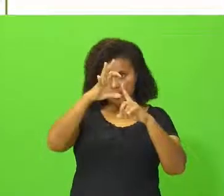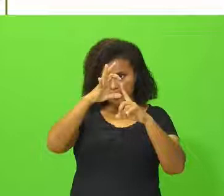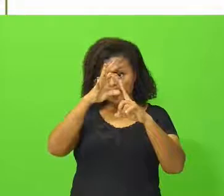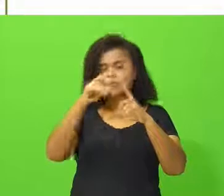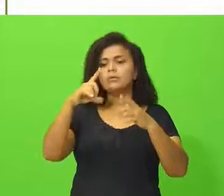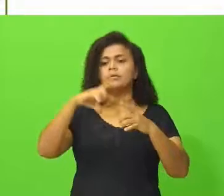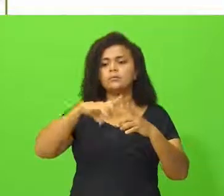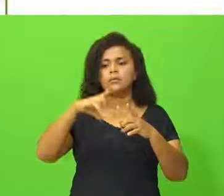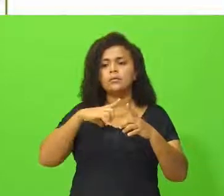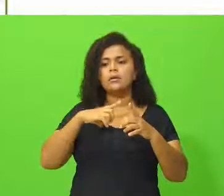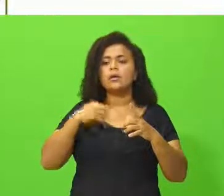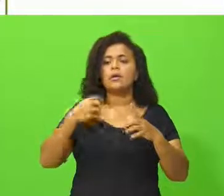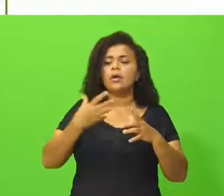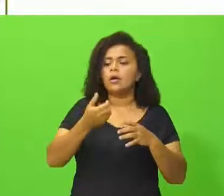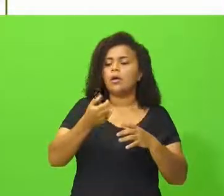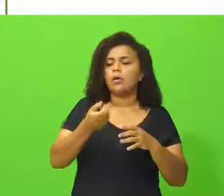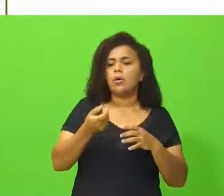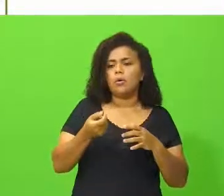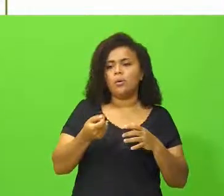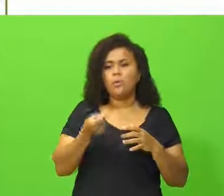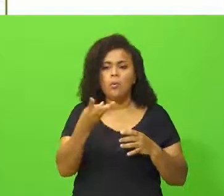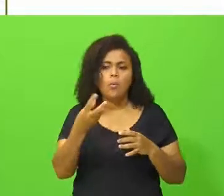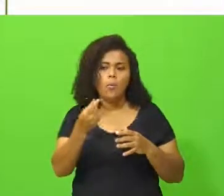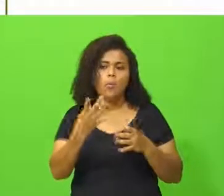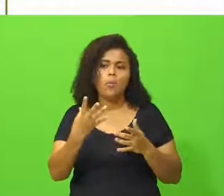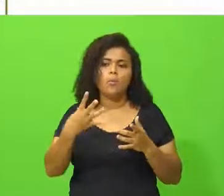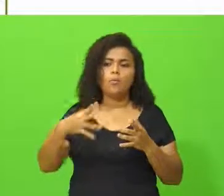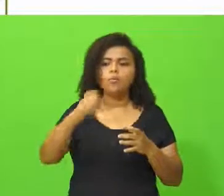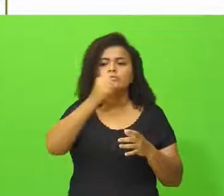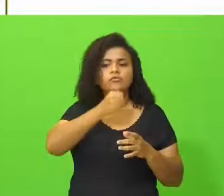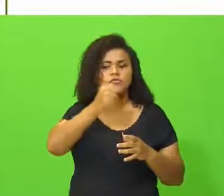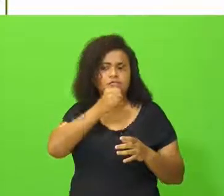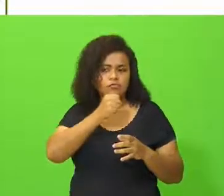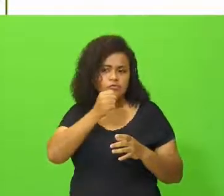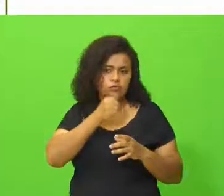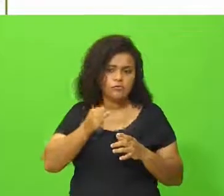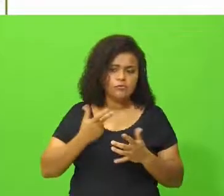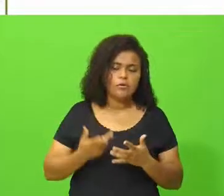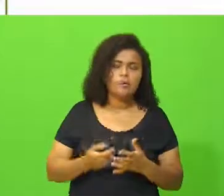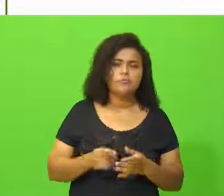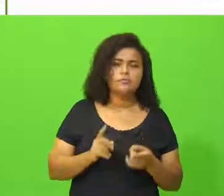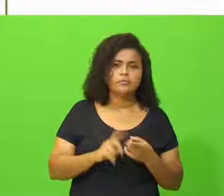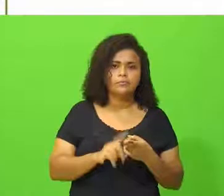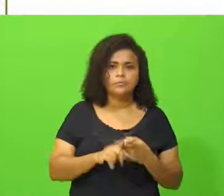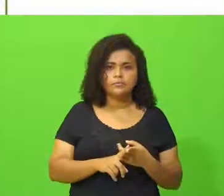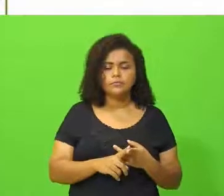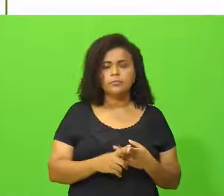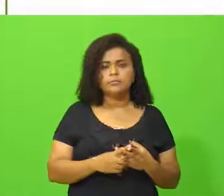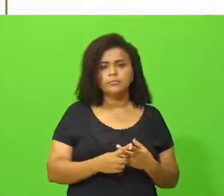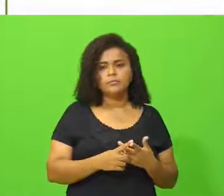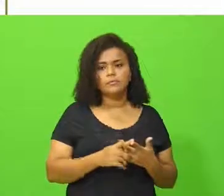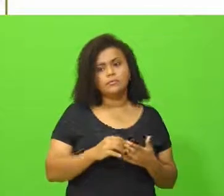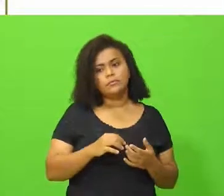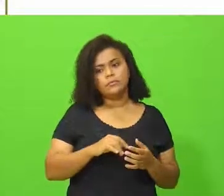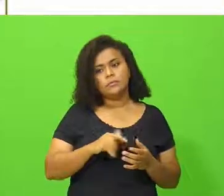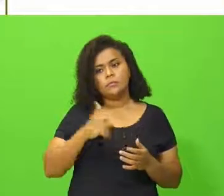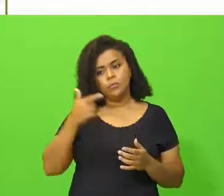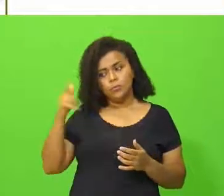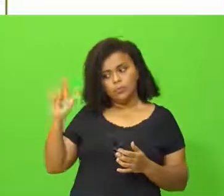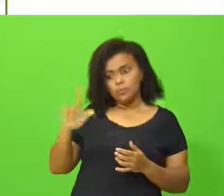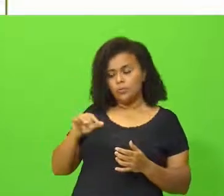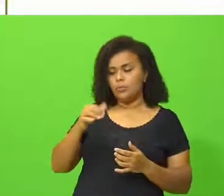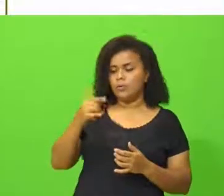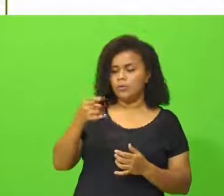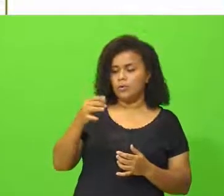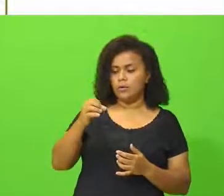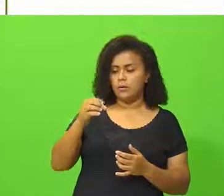a expectativa de vida do brasileiro melhorou. A partir dos anos 2000, nós já temos